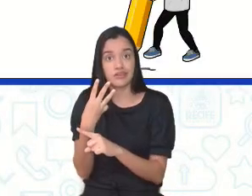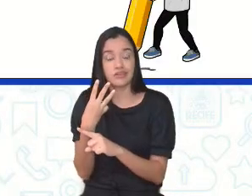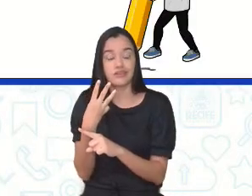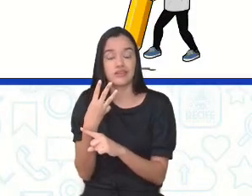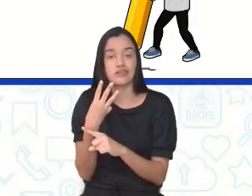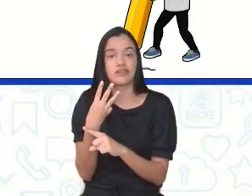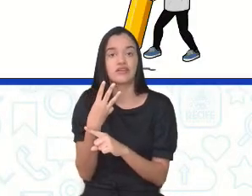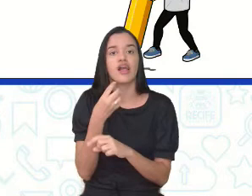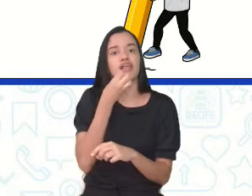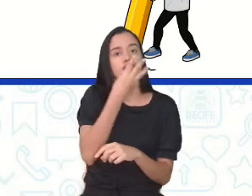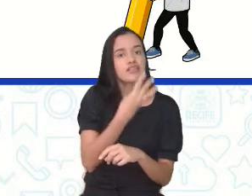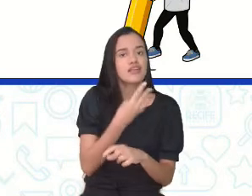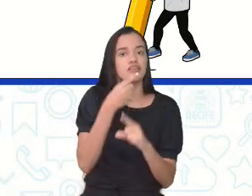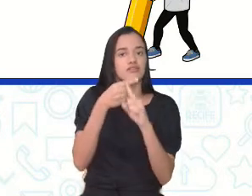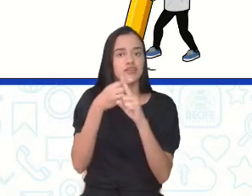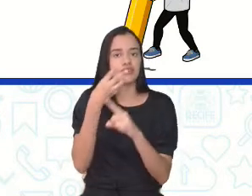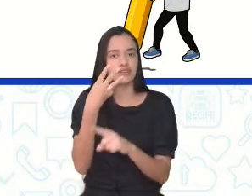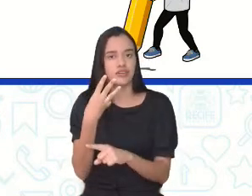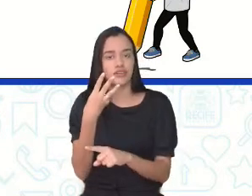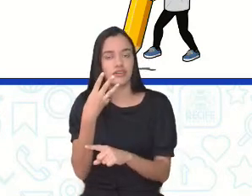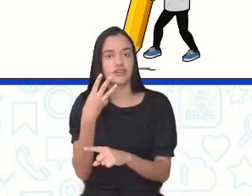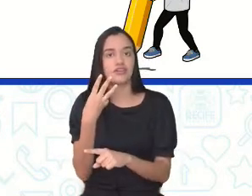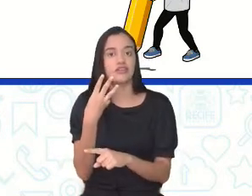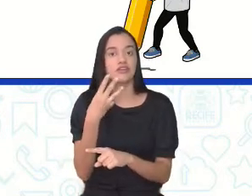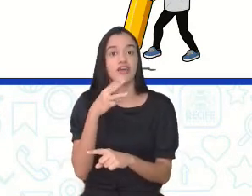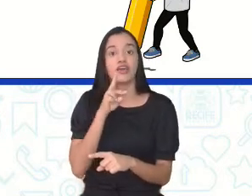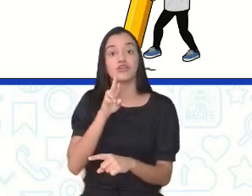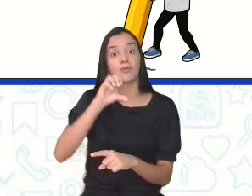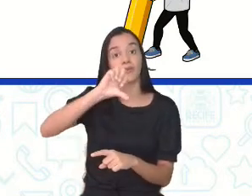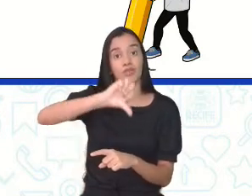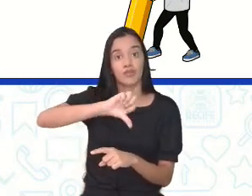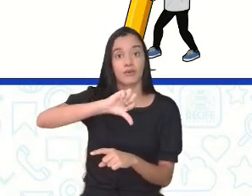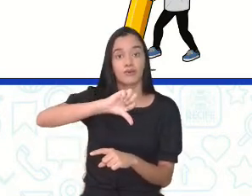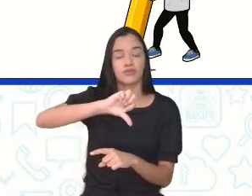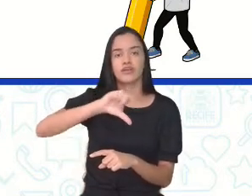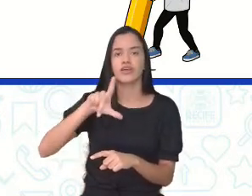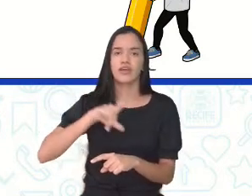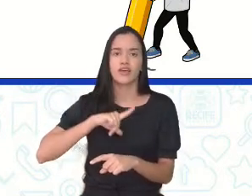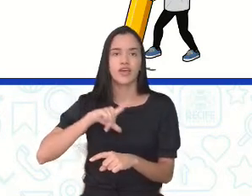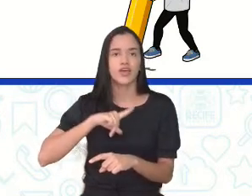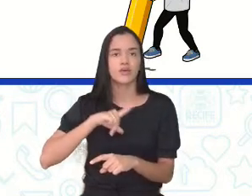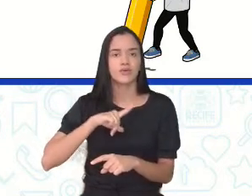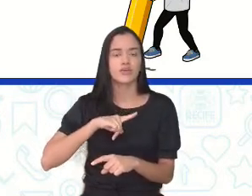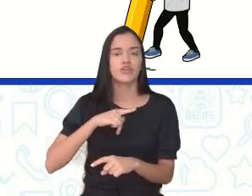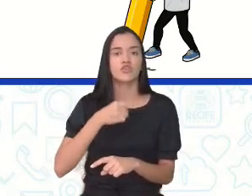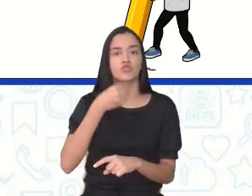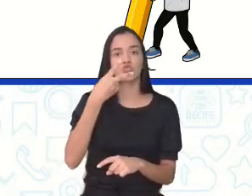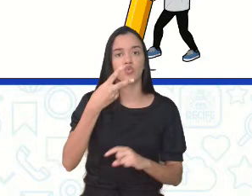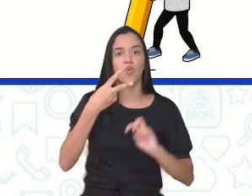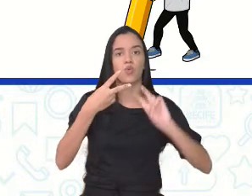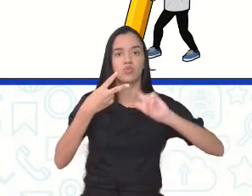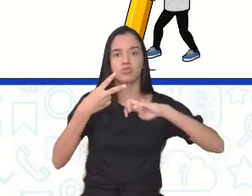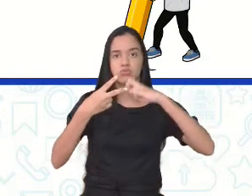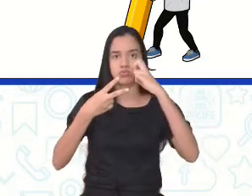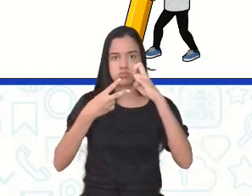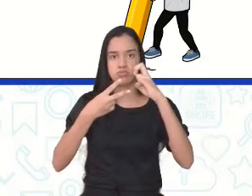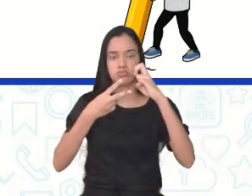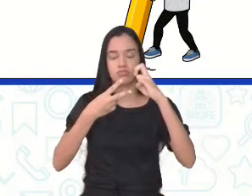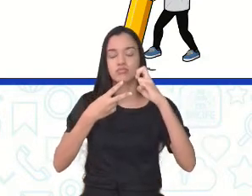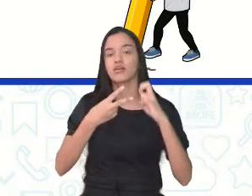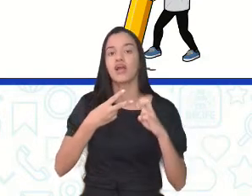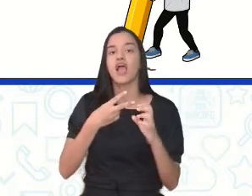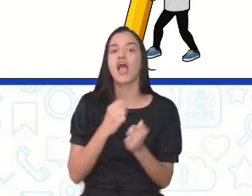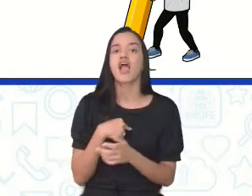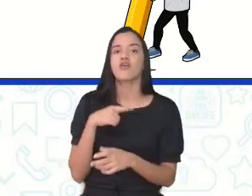vezes. 3 vezes 3 é igual a 9. Eu tenho aqui 2 elevado à quinta potência, e aí